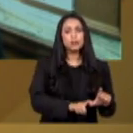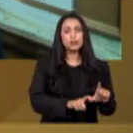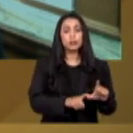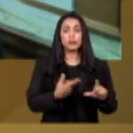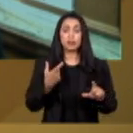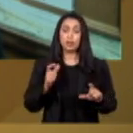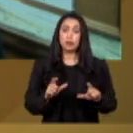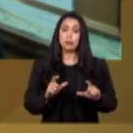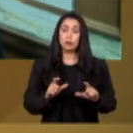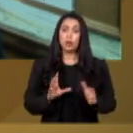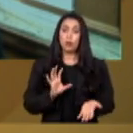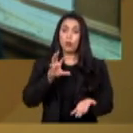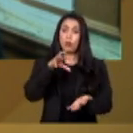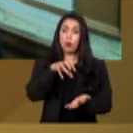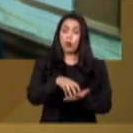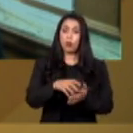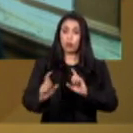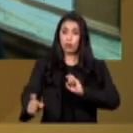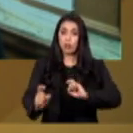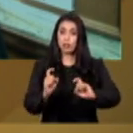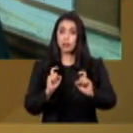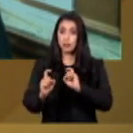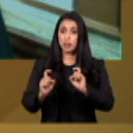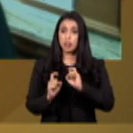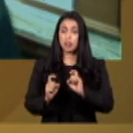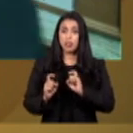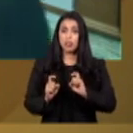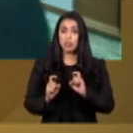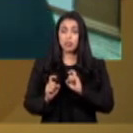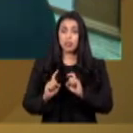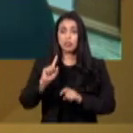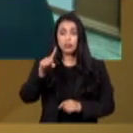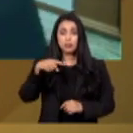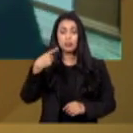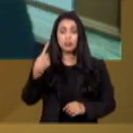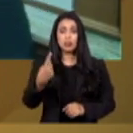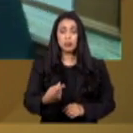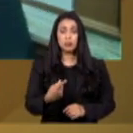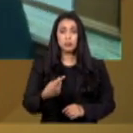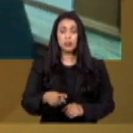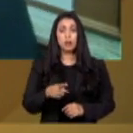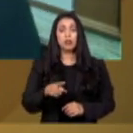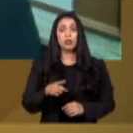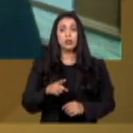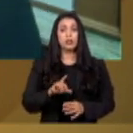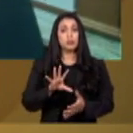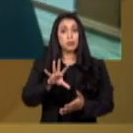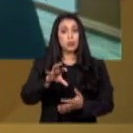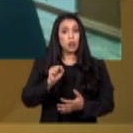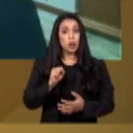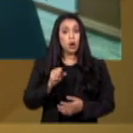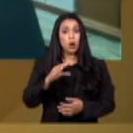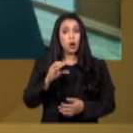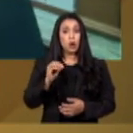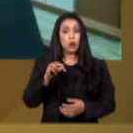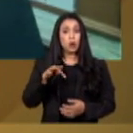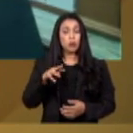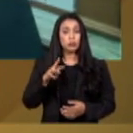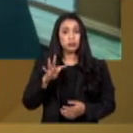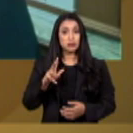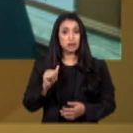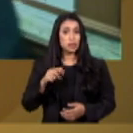pelo órgão administrativo ao final da tomada de contas e não se toma